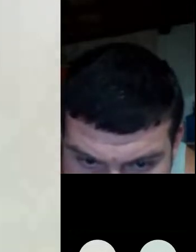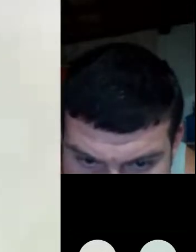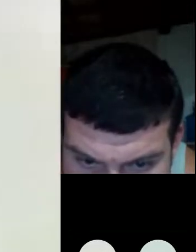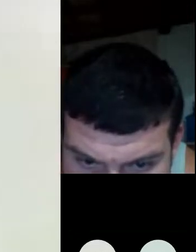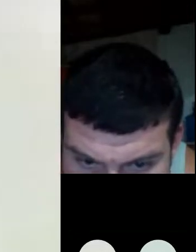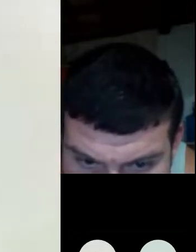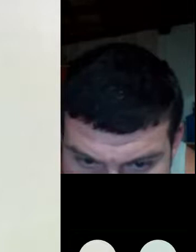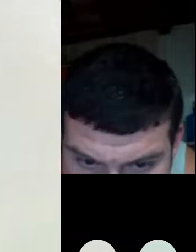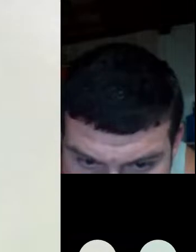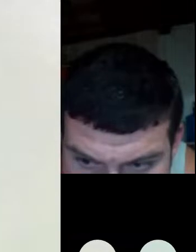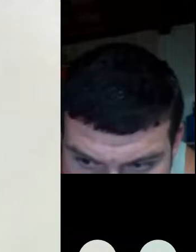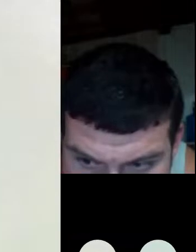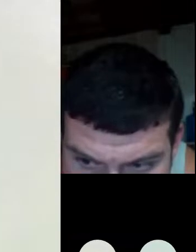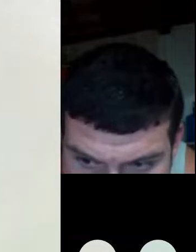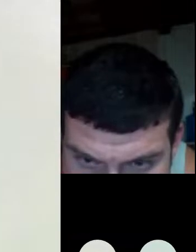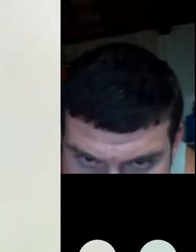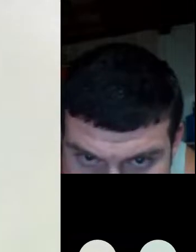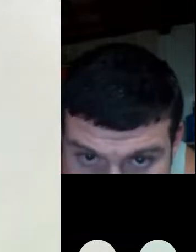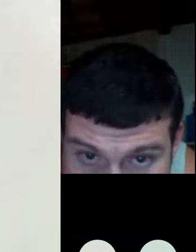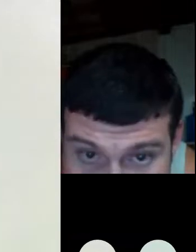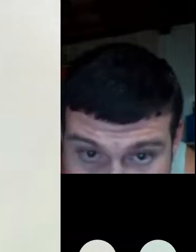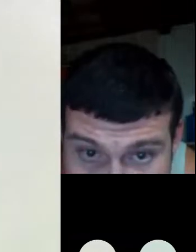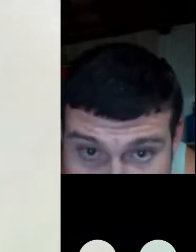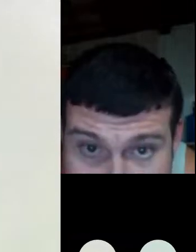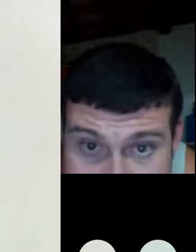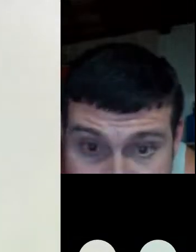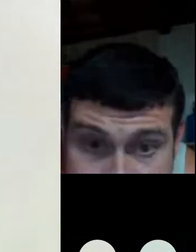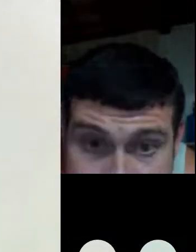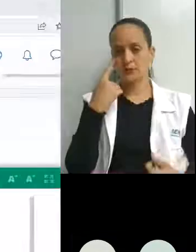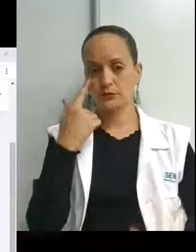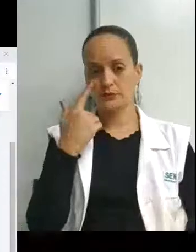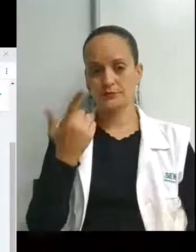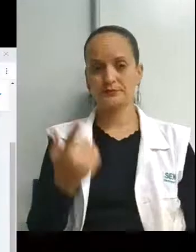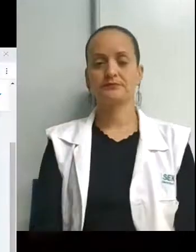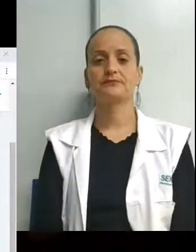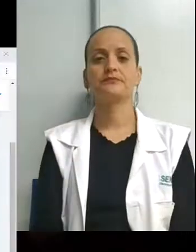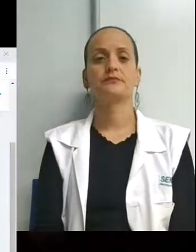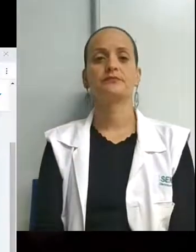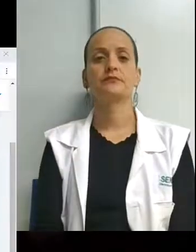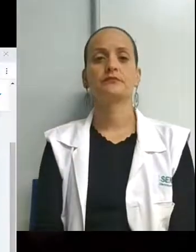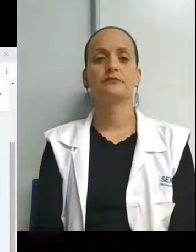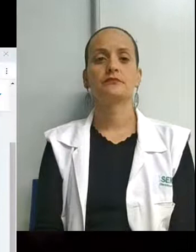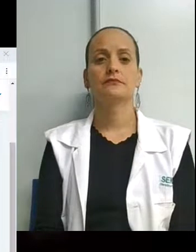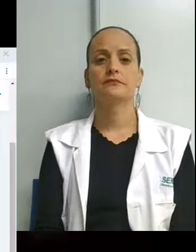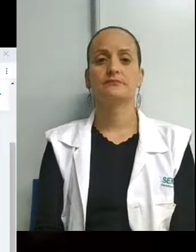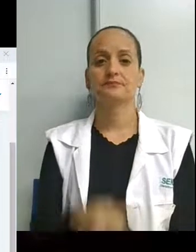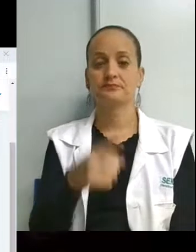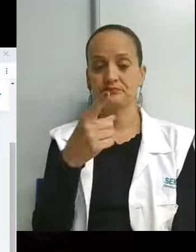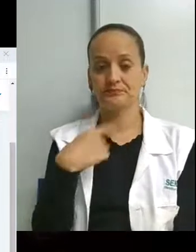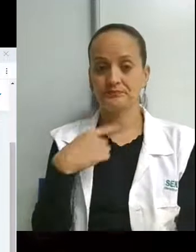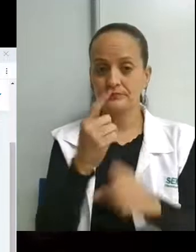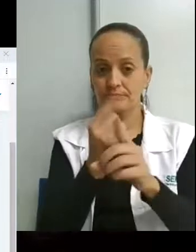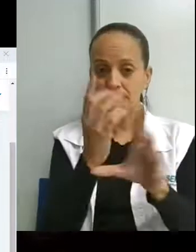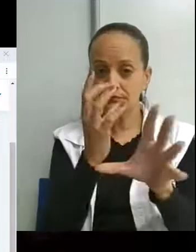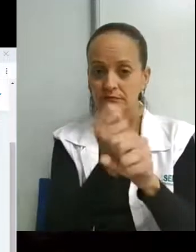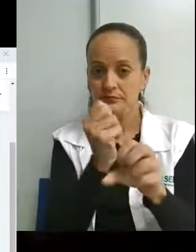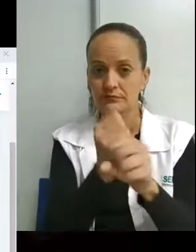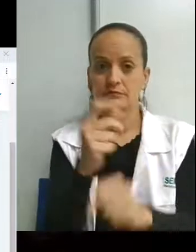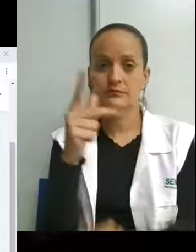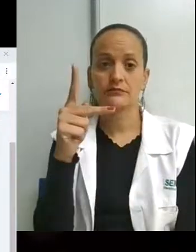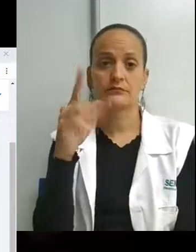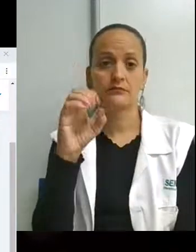Compartilhar aqui, ó. Eu achei uma outra fórmula aqui para vocês. Que é essa aqui, ó. A potência, né, ela pode ser calculada dessas duas